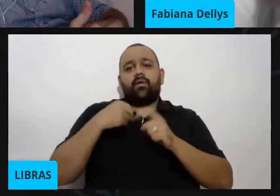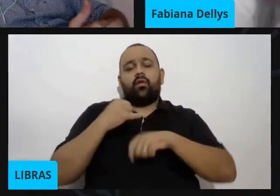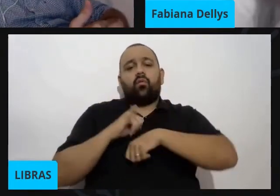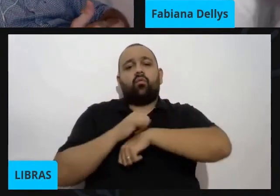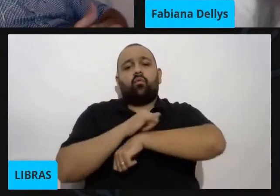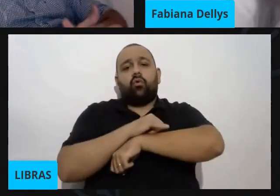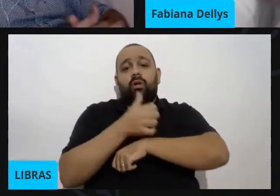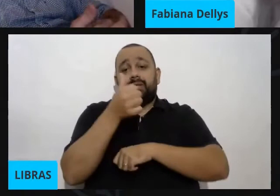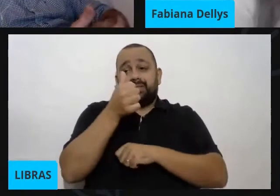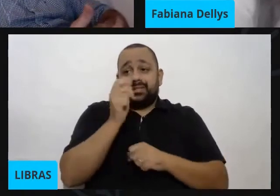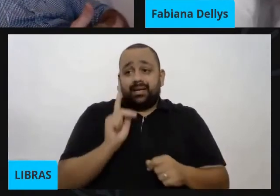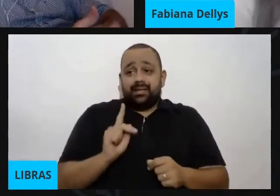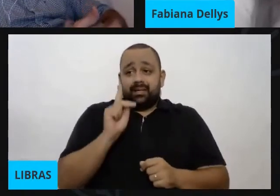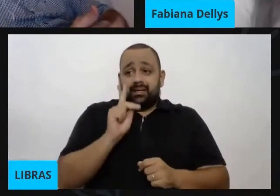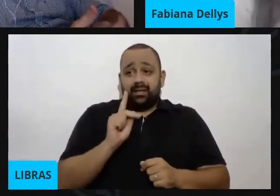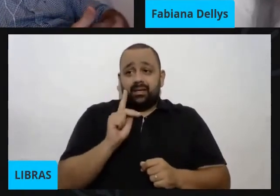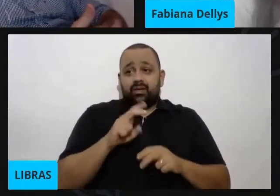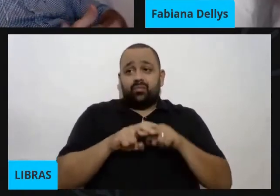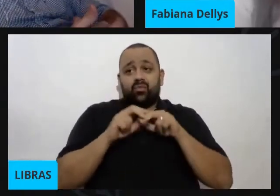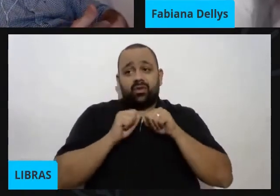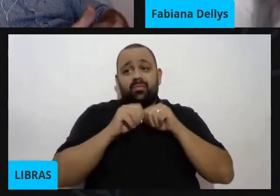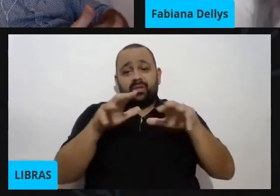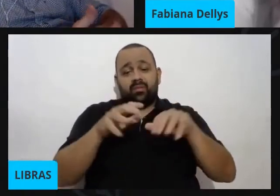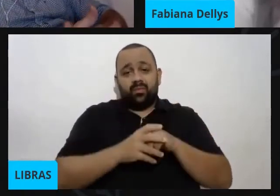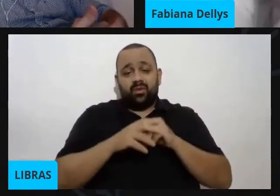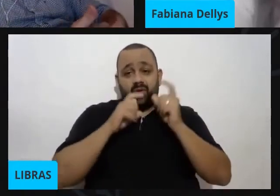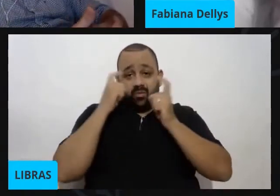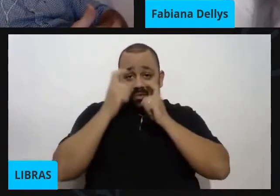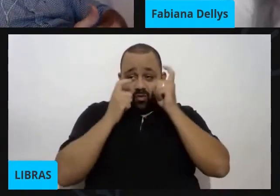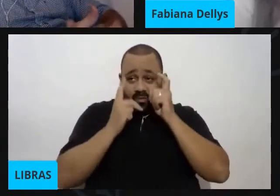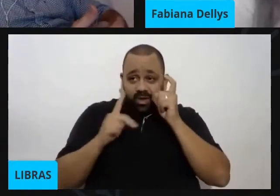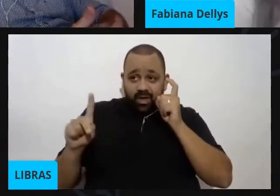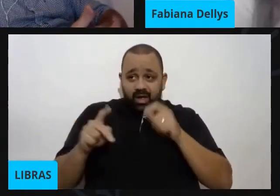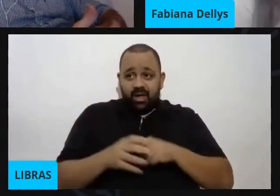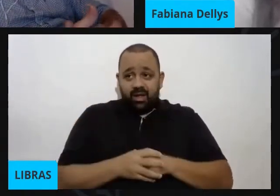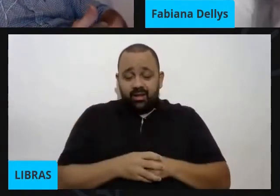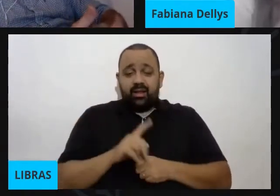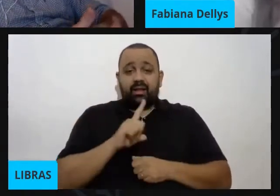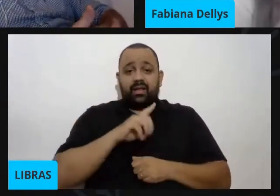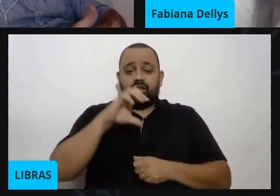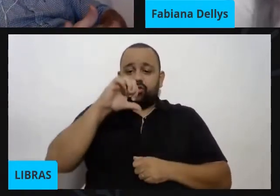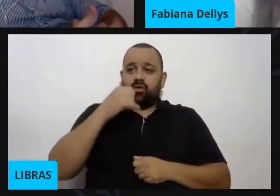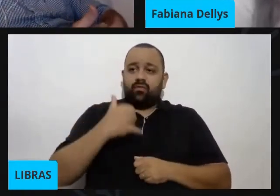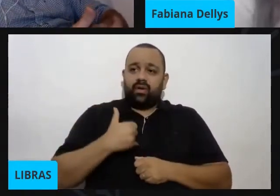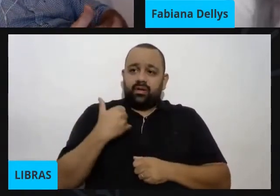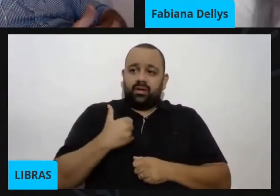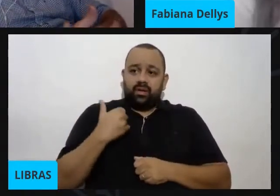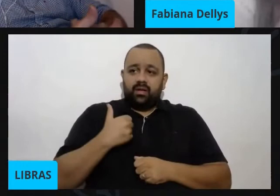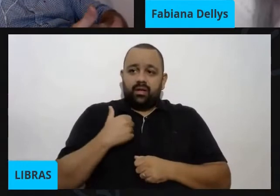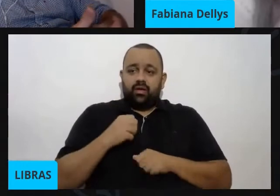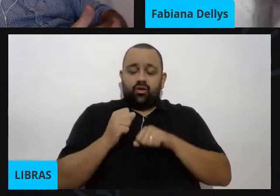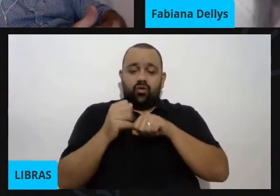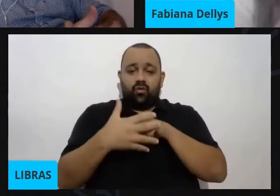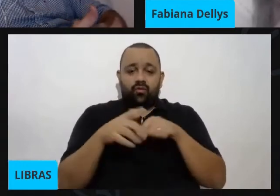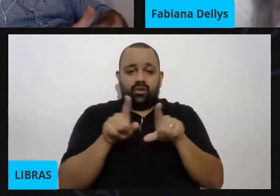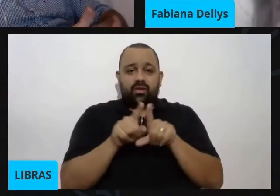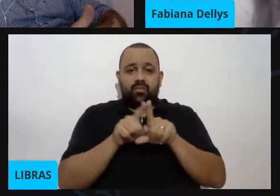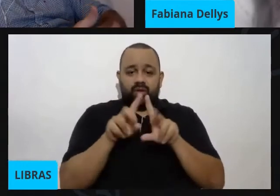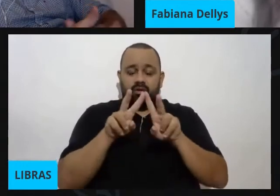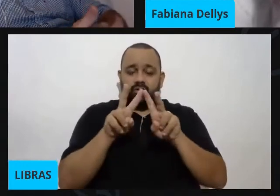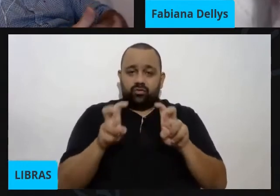uns 6 quilos na pandemia. E isso preocupa ela. Ele tem 9 anos e a Covid também é ligada com